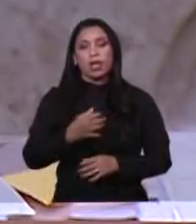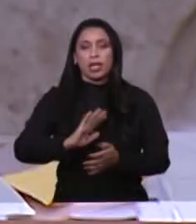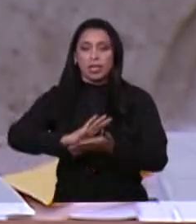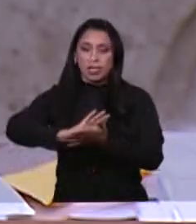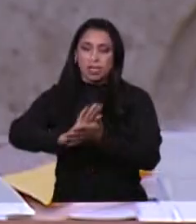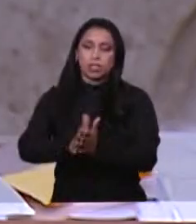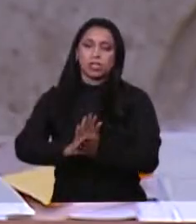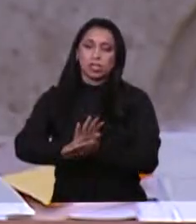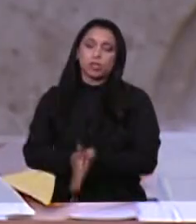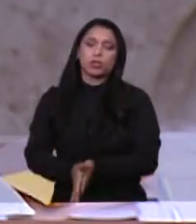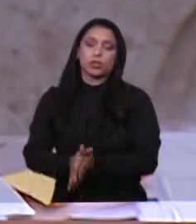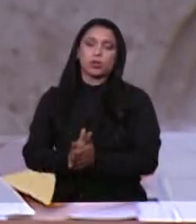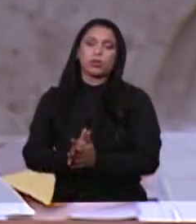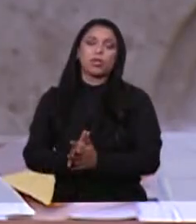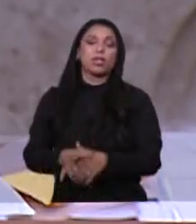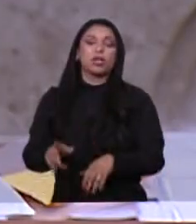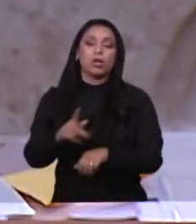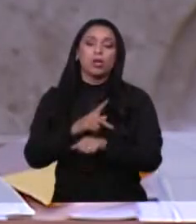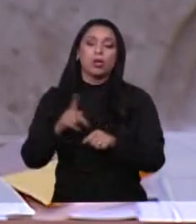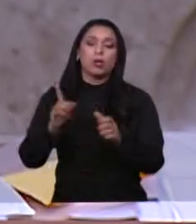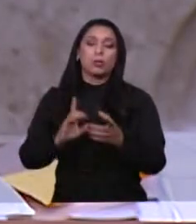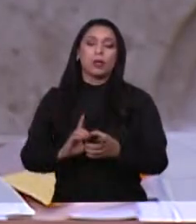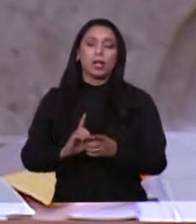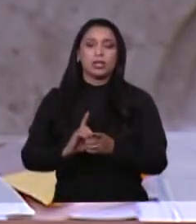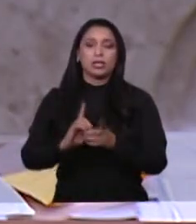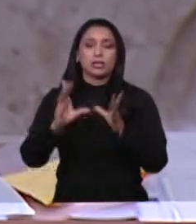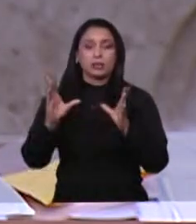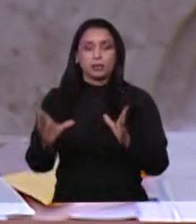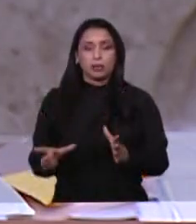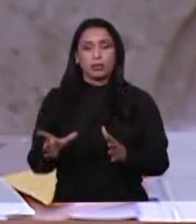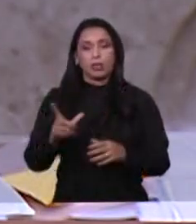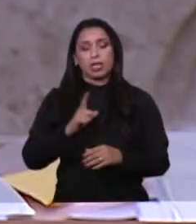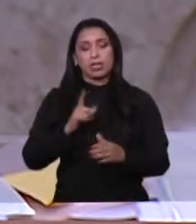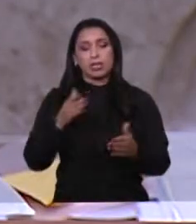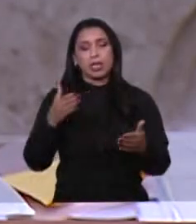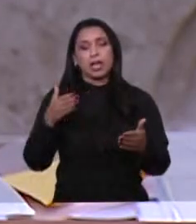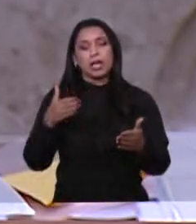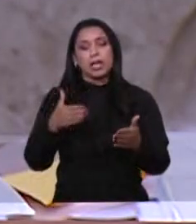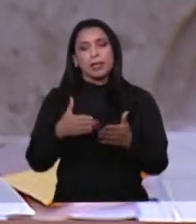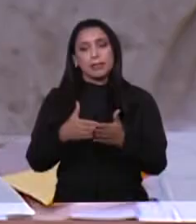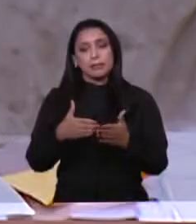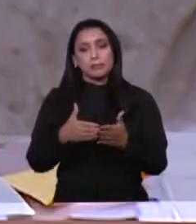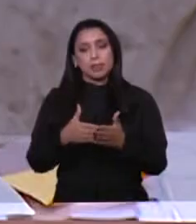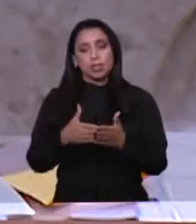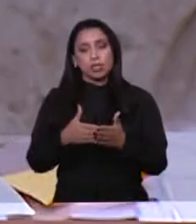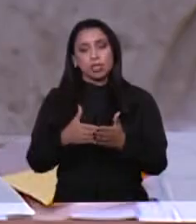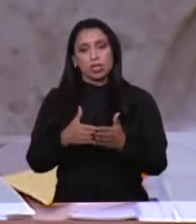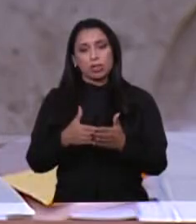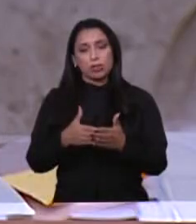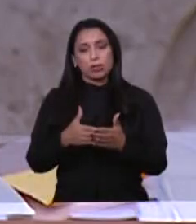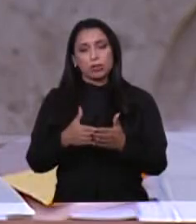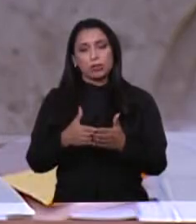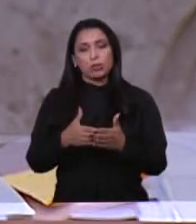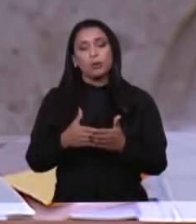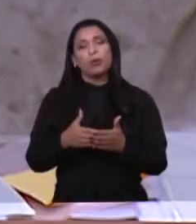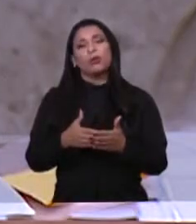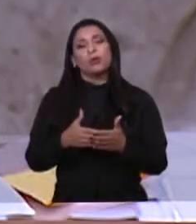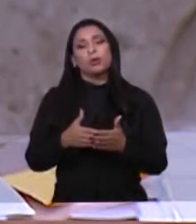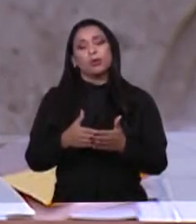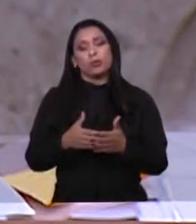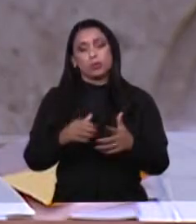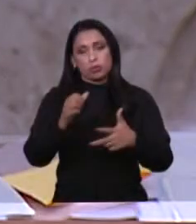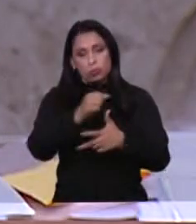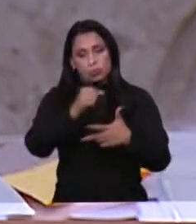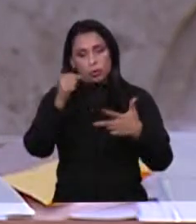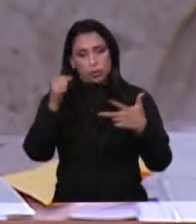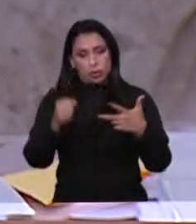Estado Democrático de Direito, visando ou impedindo ou restringindo o exercício dos